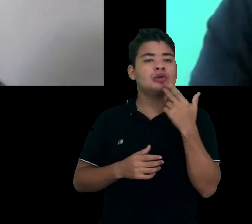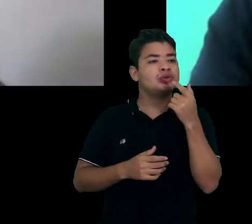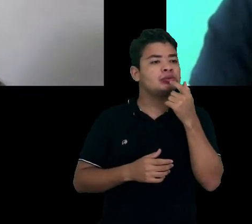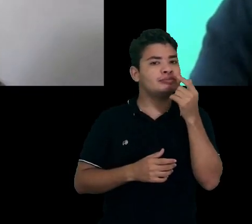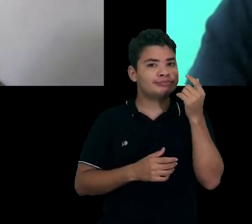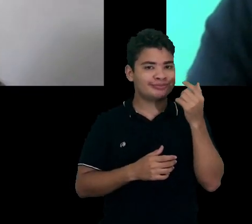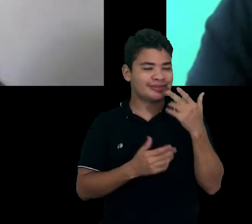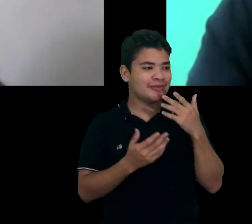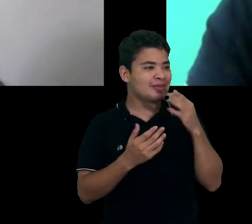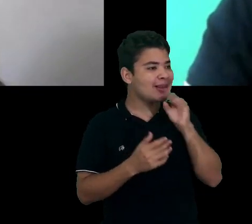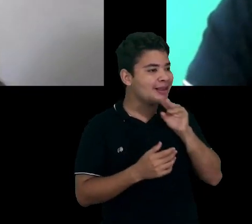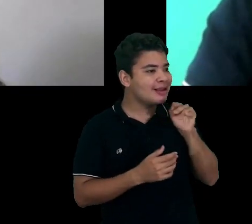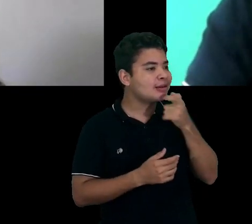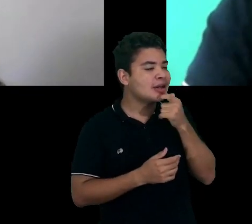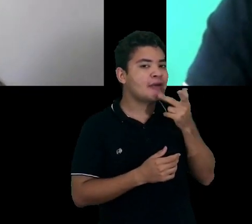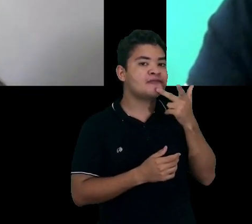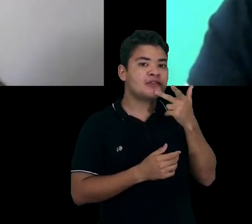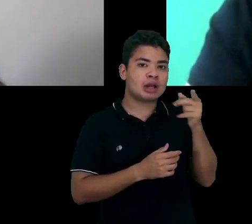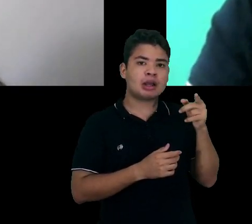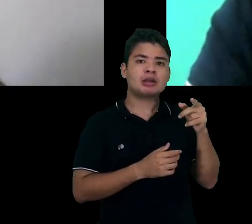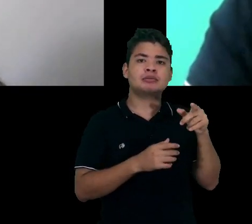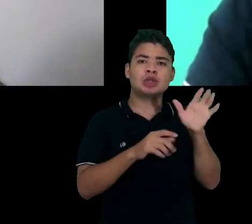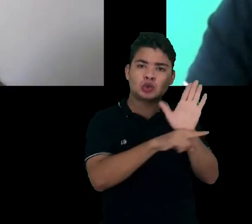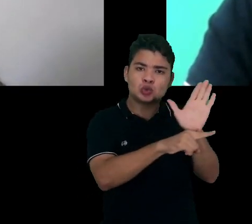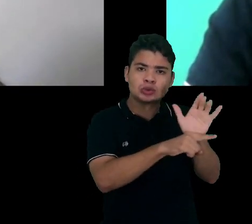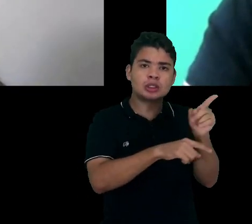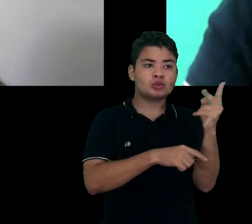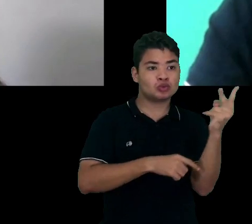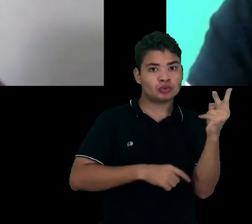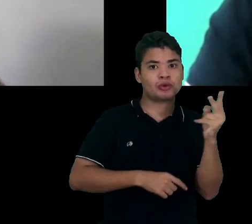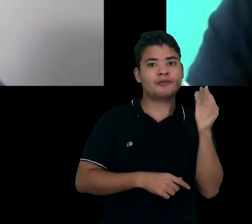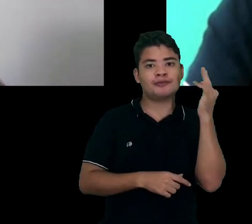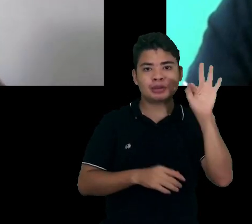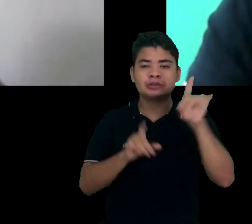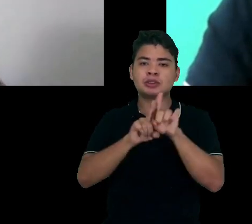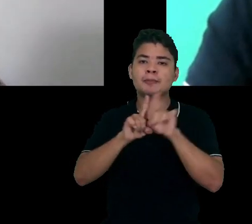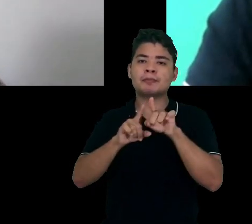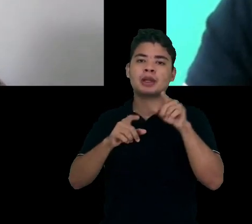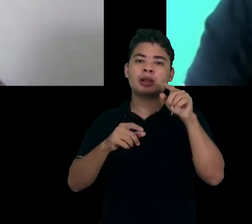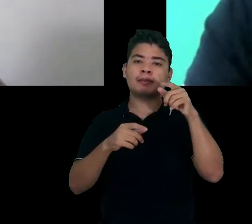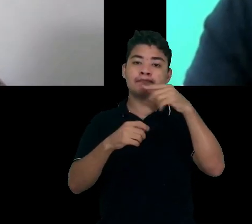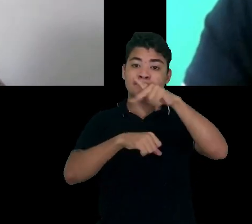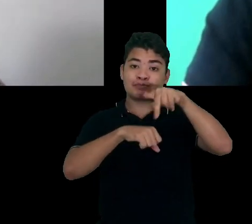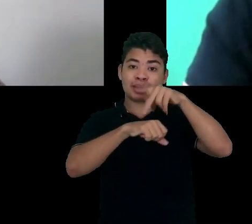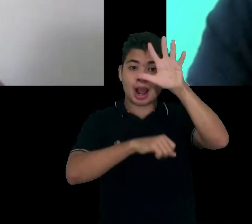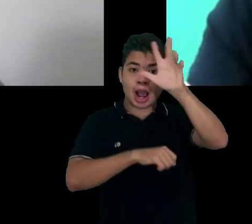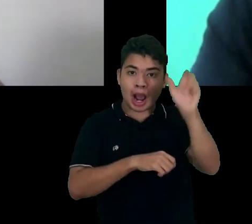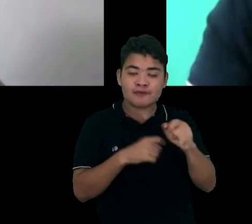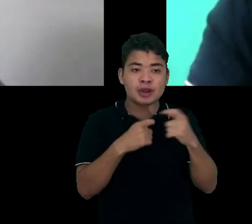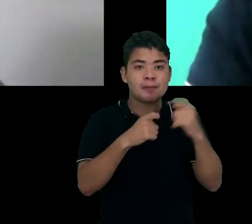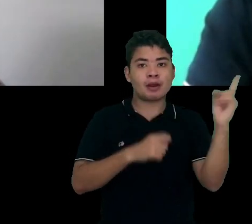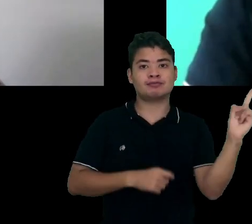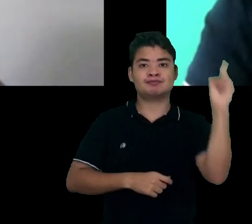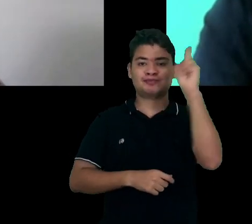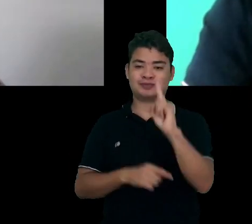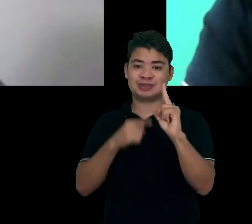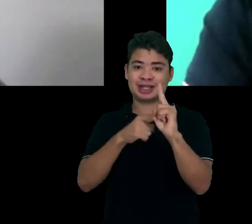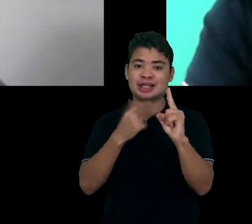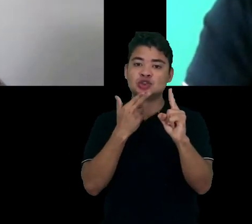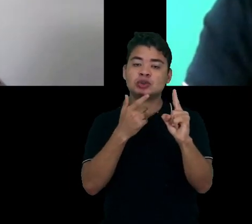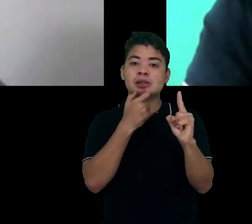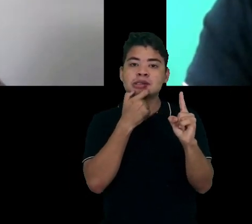franceses, eu atendi um médico da África que falava inglês. Eu tive de me tornar um intérprete de